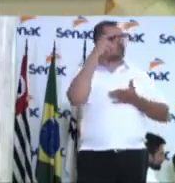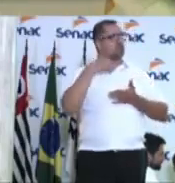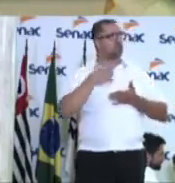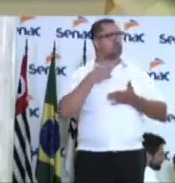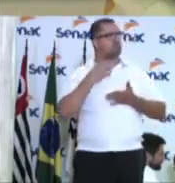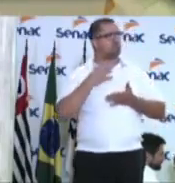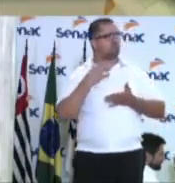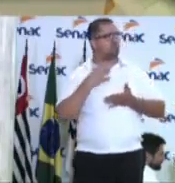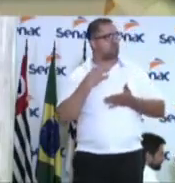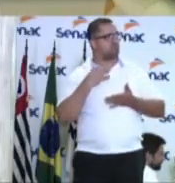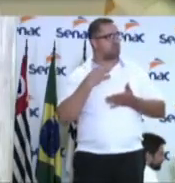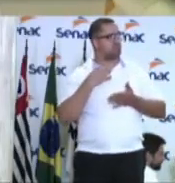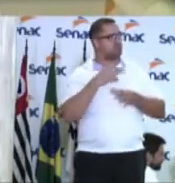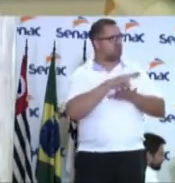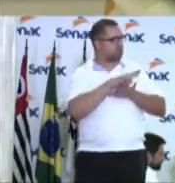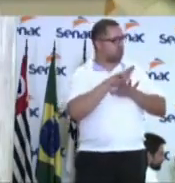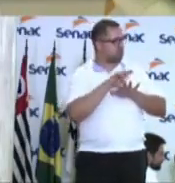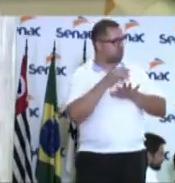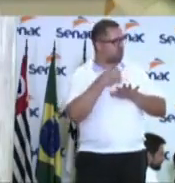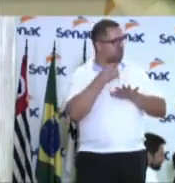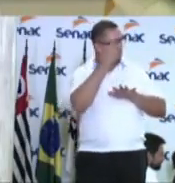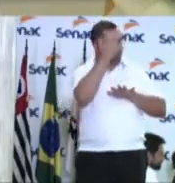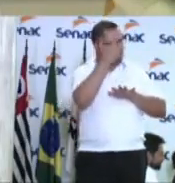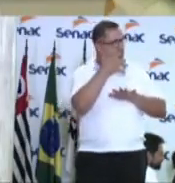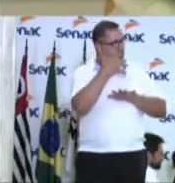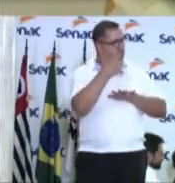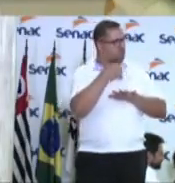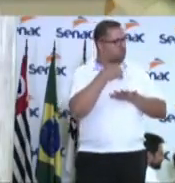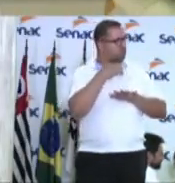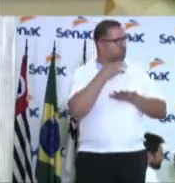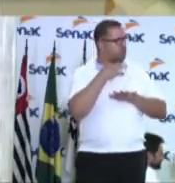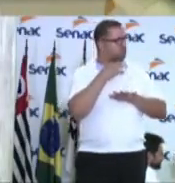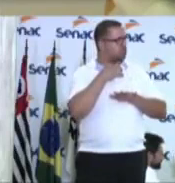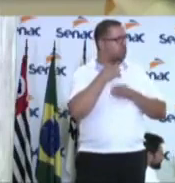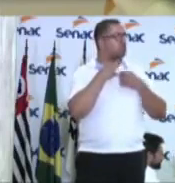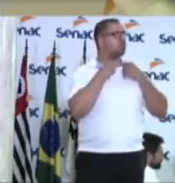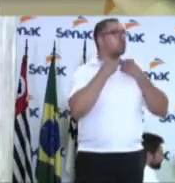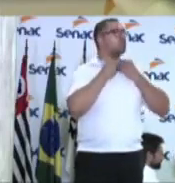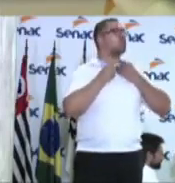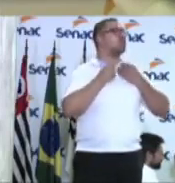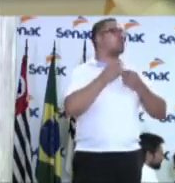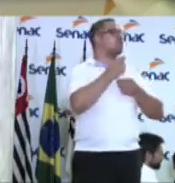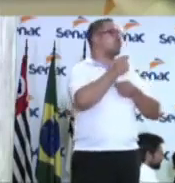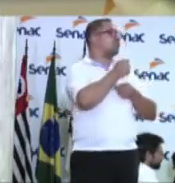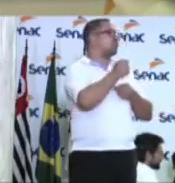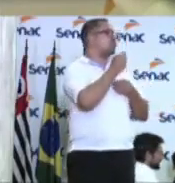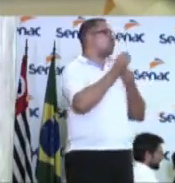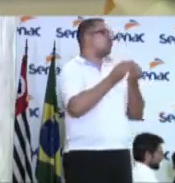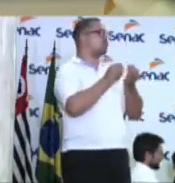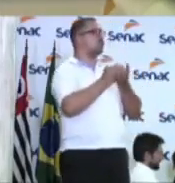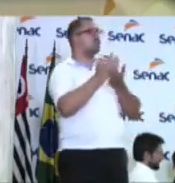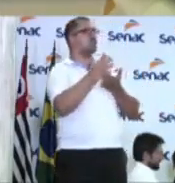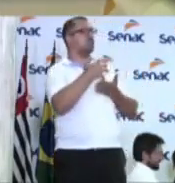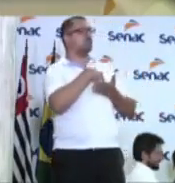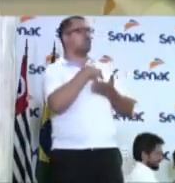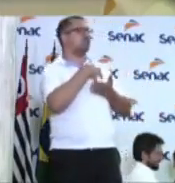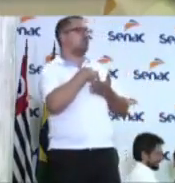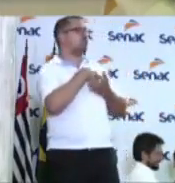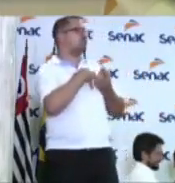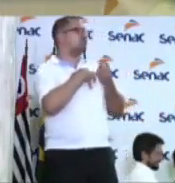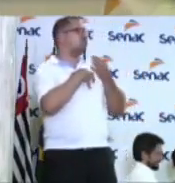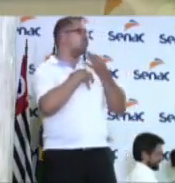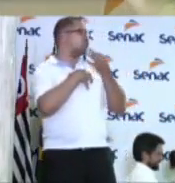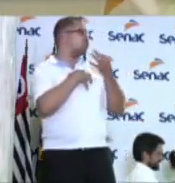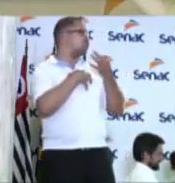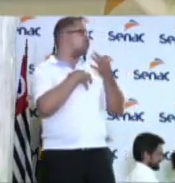vestida, com vários tons, né? Com vários elementos. Ah, do nosso elenco. Mas vestida, né? Sim, sim. Então, como é que você sente, só para falar de mais uma